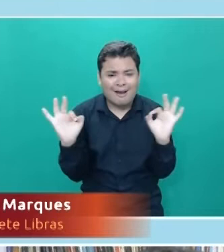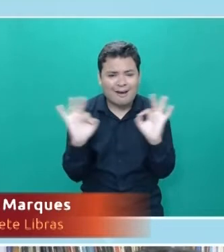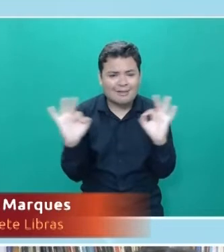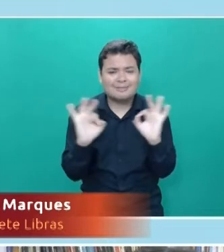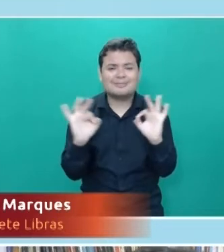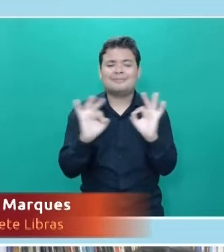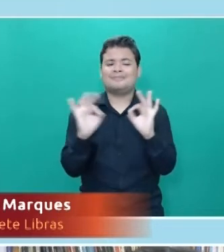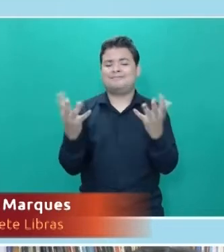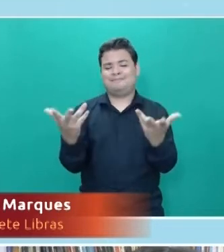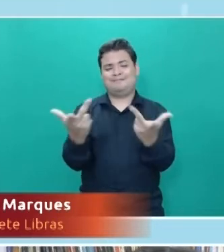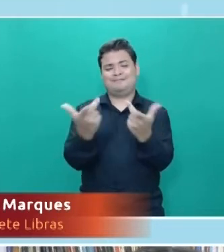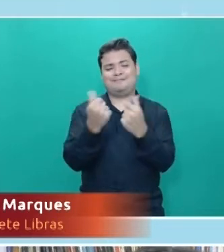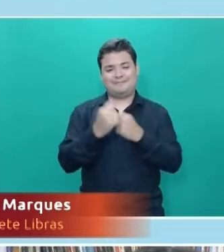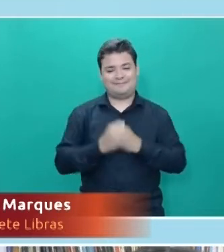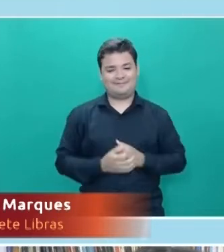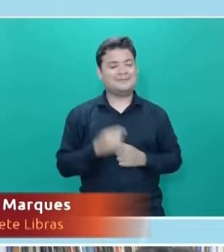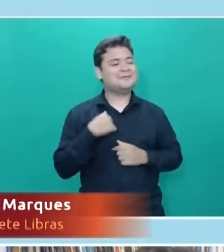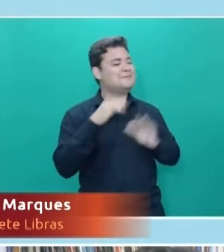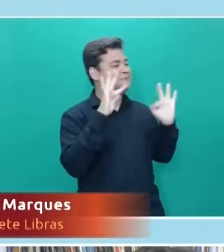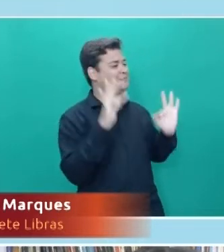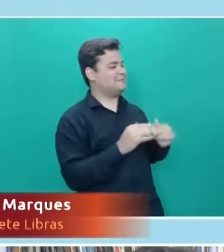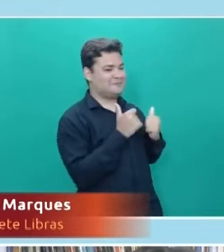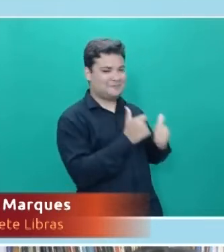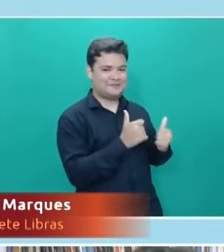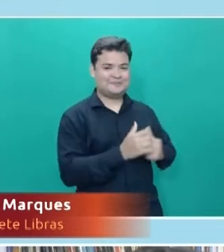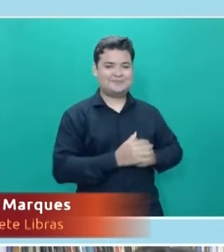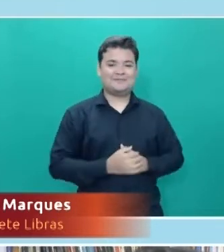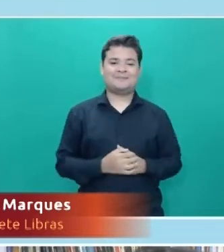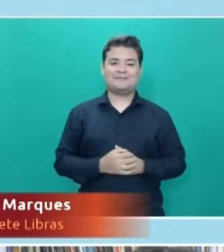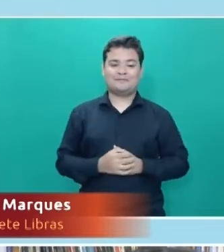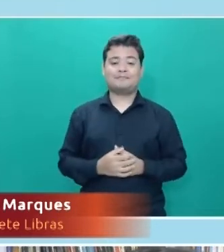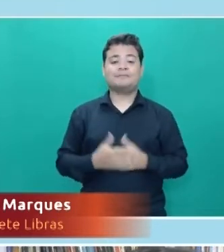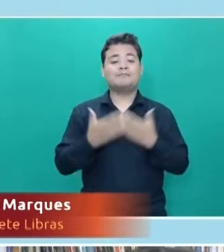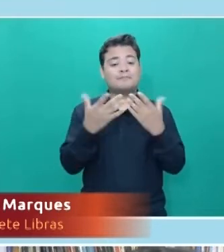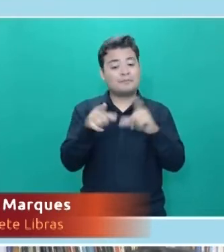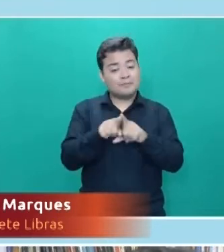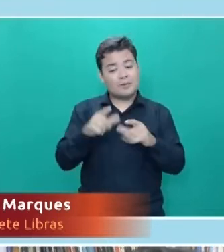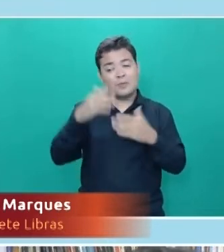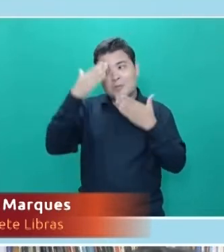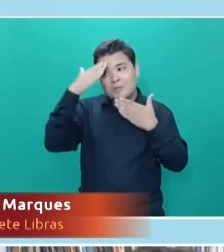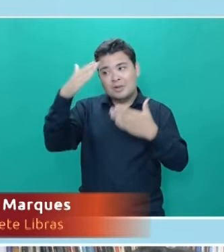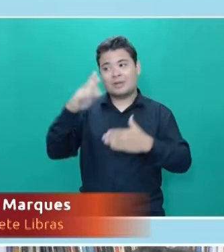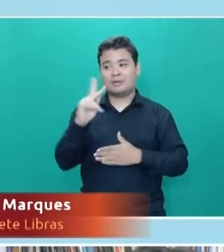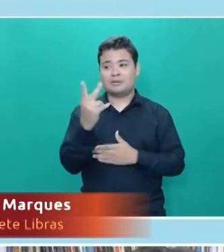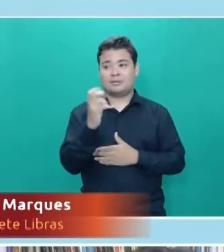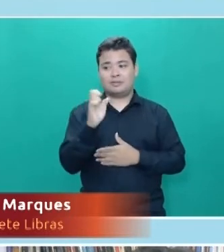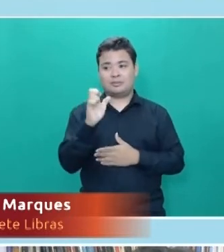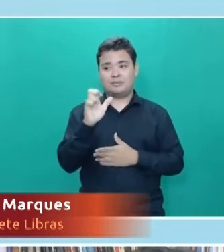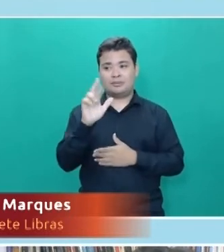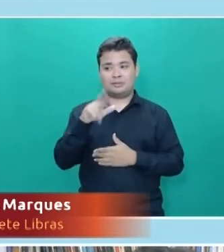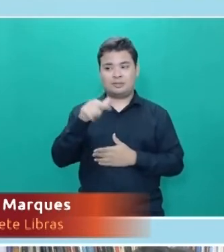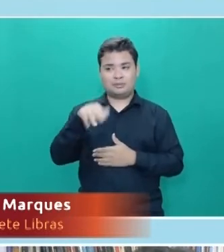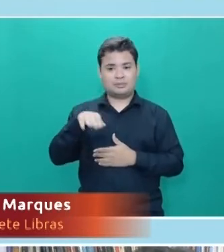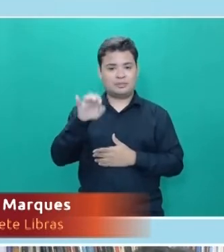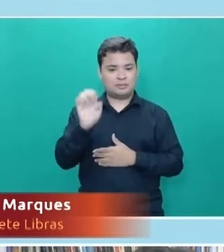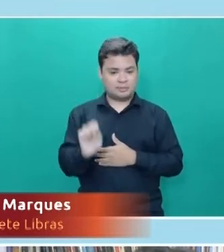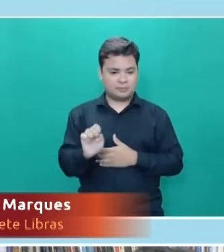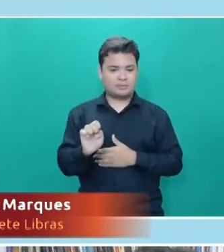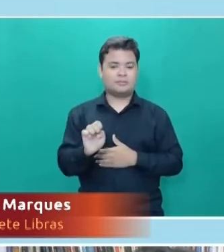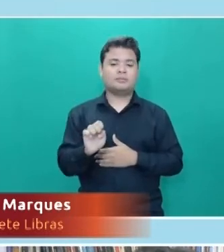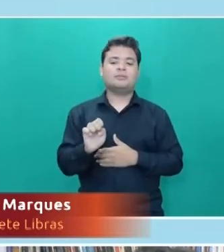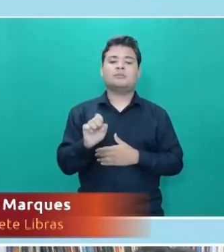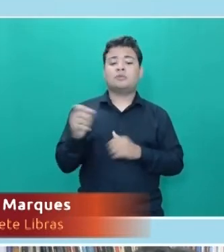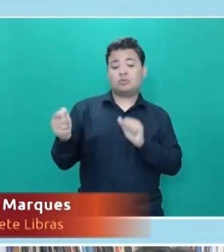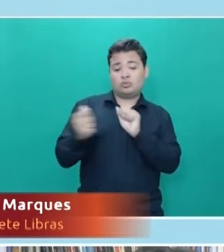viu? Limites. Muito obrigada, Henrique. Prazer contar com a sua presença aqui pela primeira